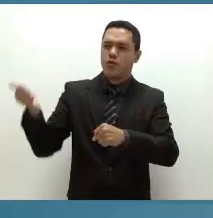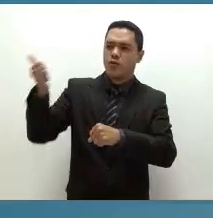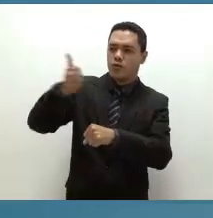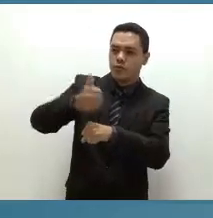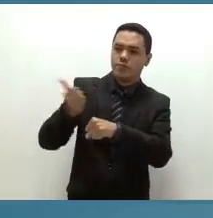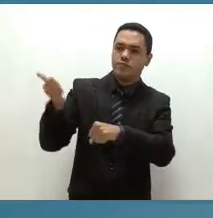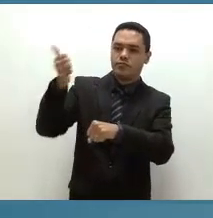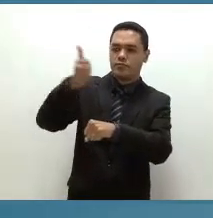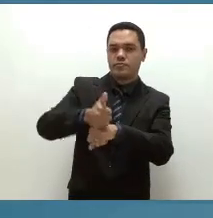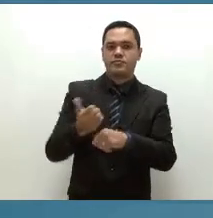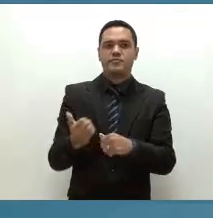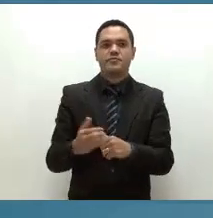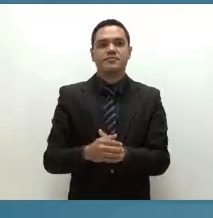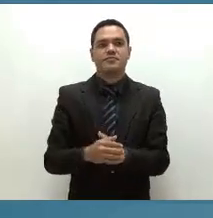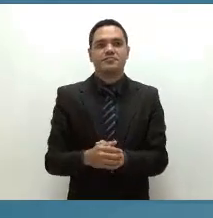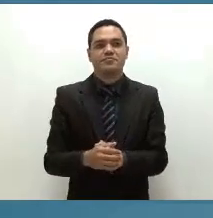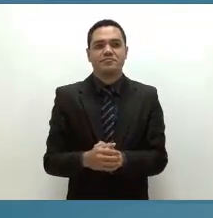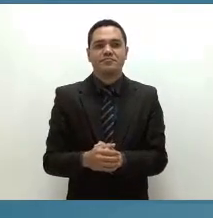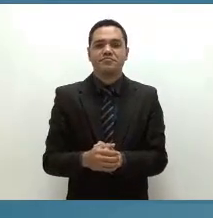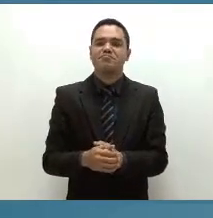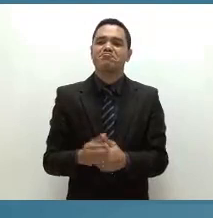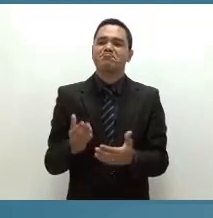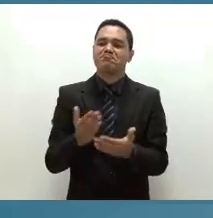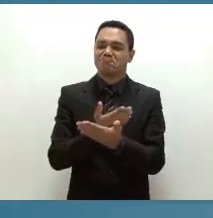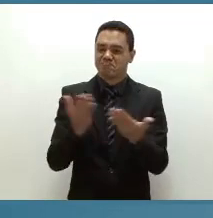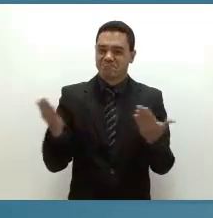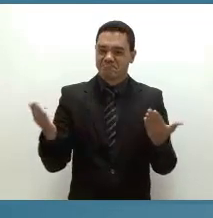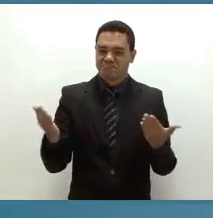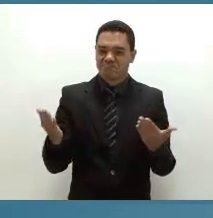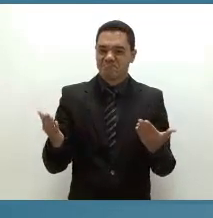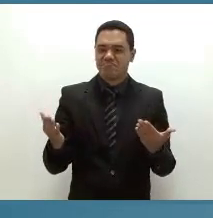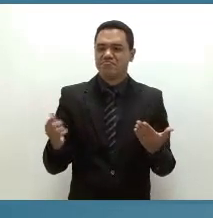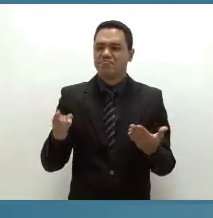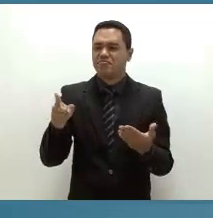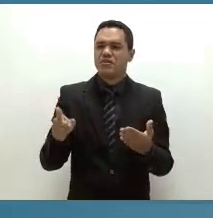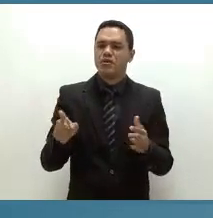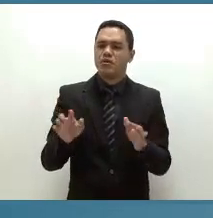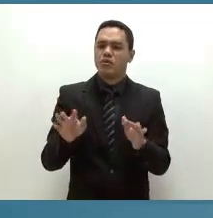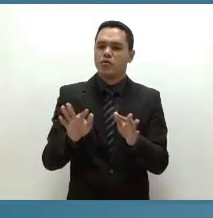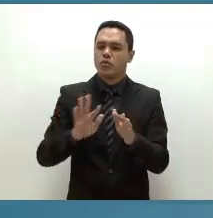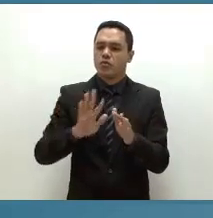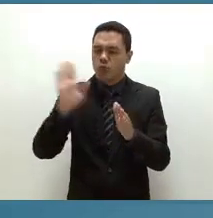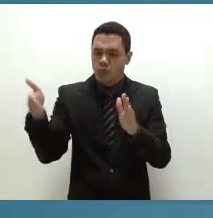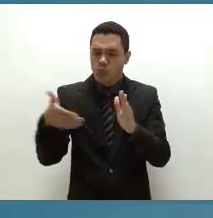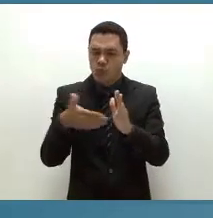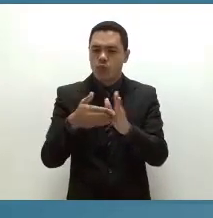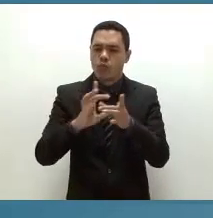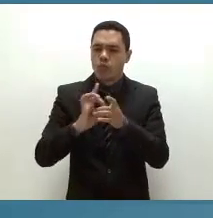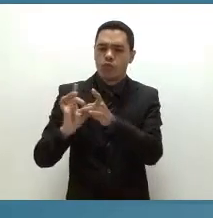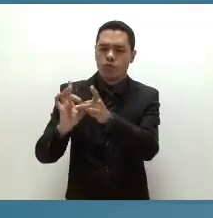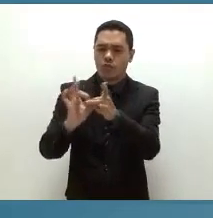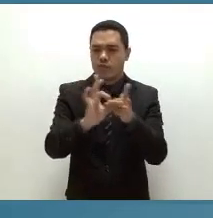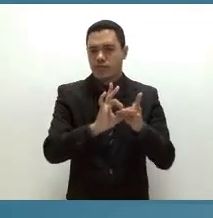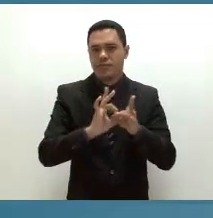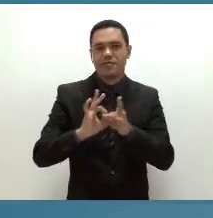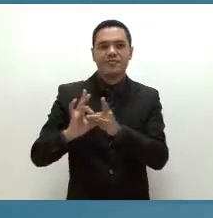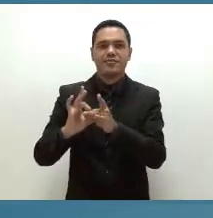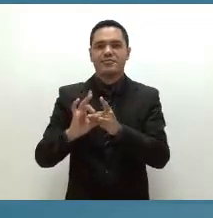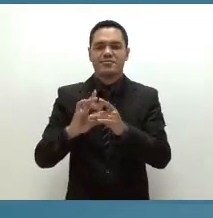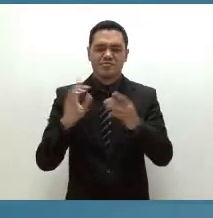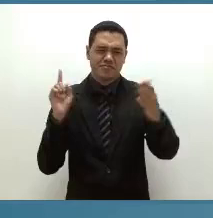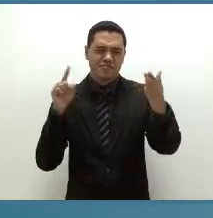xeque, vossas excelências dão uma demonstração, se não de unidade, mas de união em torno de um mesmo